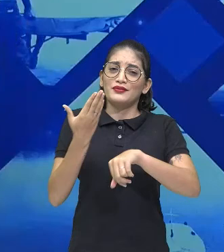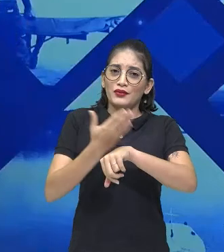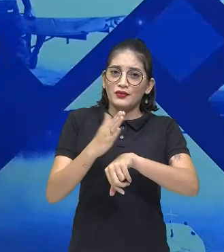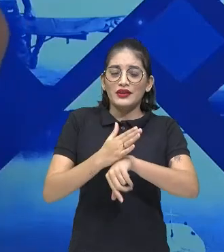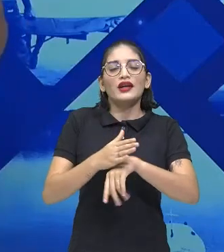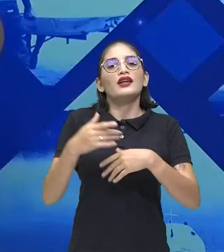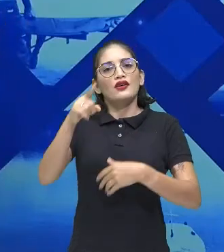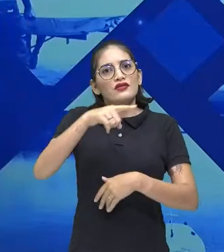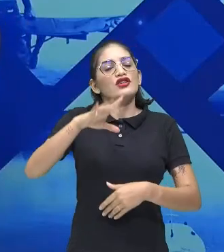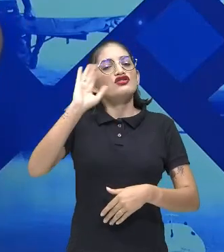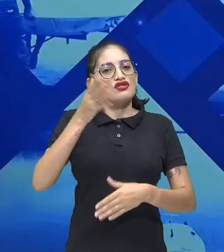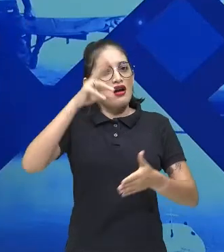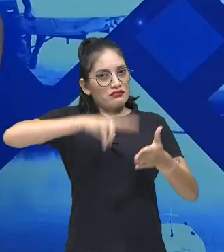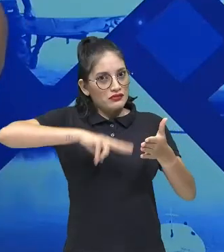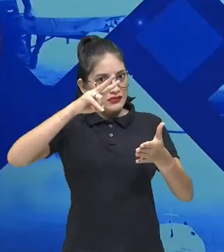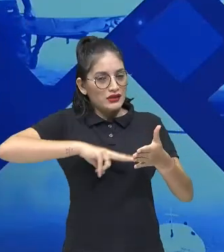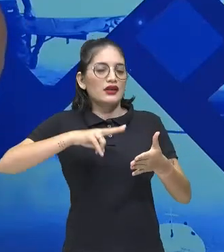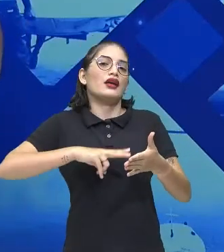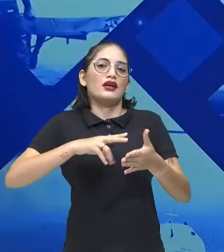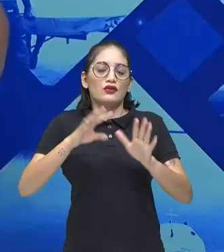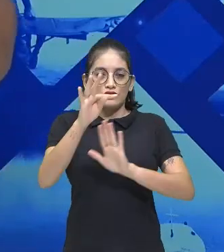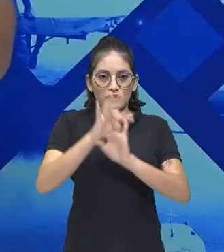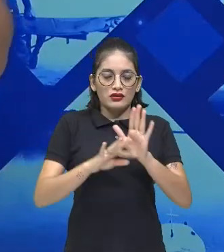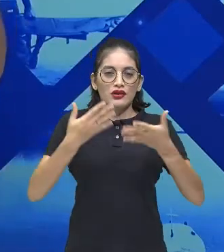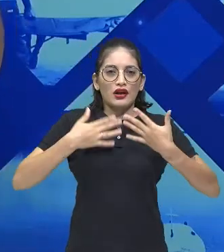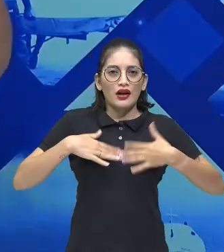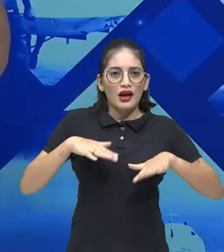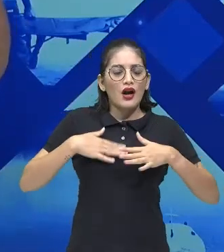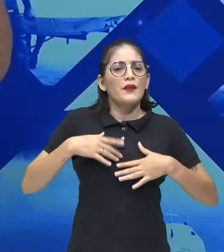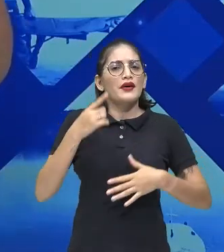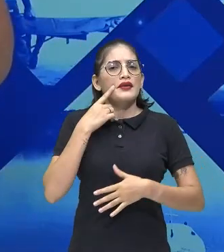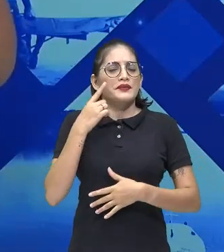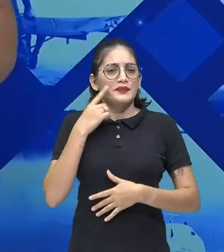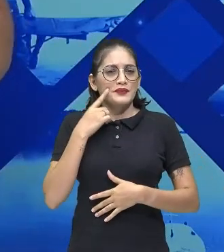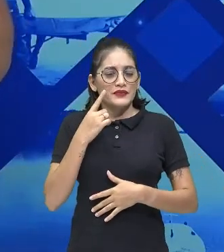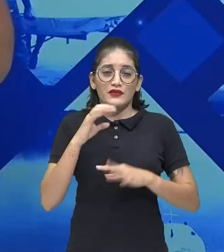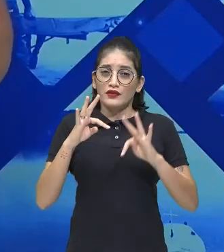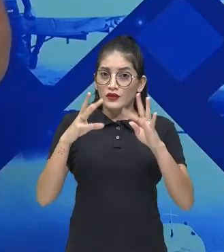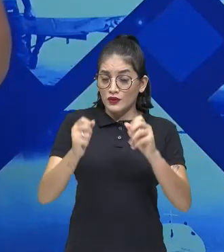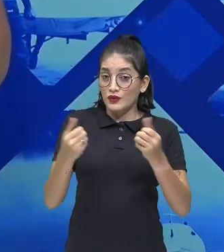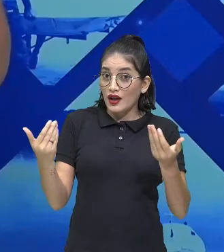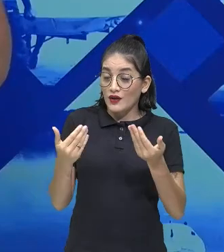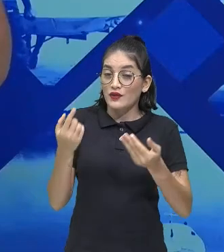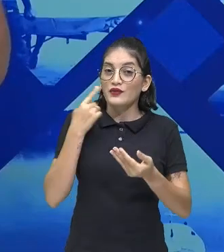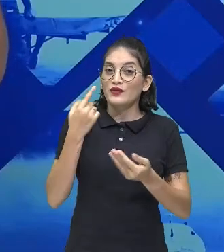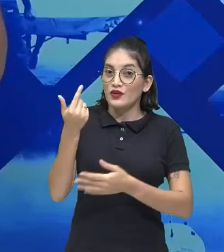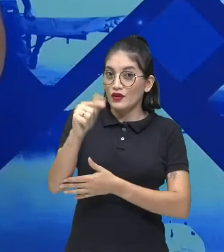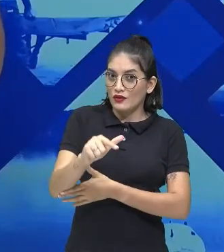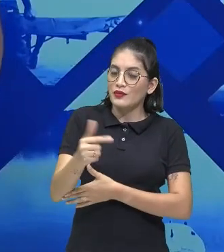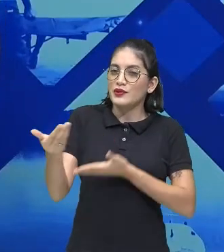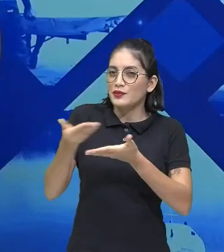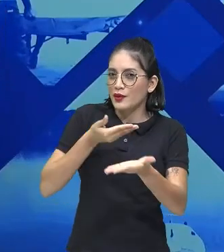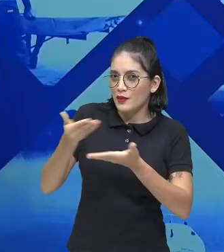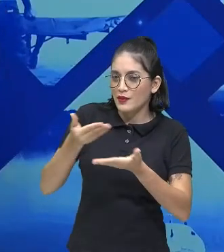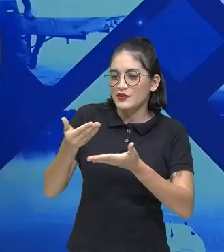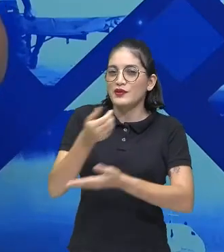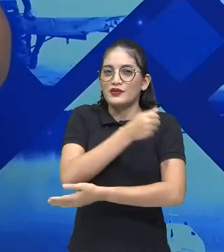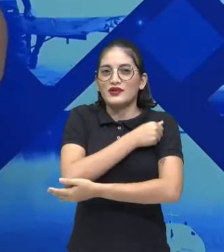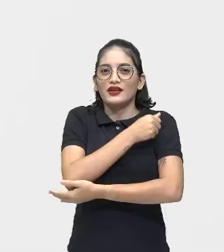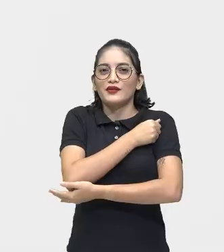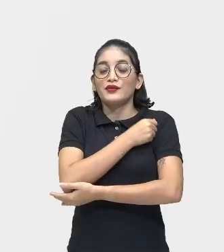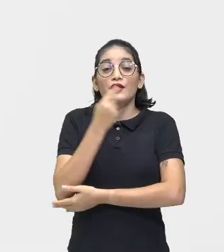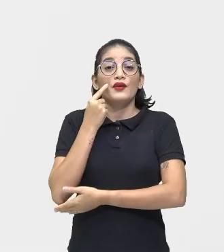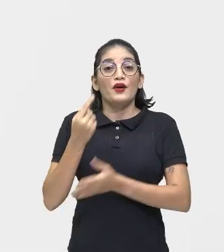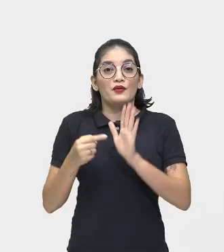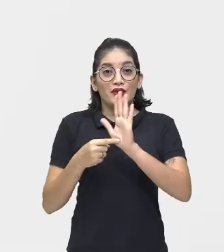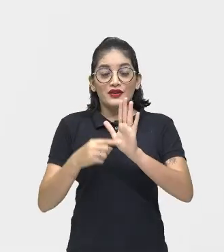já leram o texto aí com calma, já identificaram a resposta. Vamos ler mais uma vez e aí a gente já verifica a participação dos nossos alunos. Colocando aí o texto